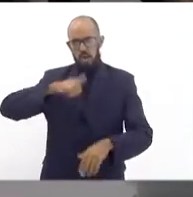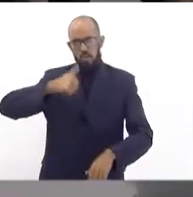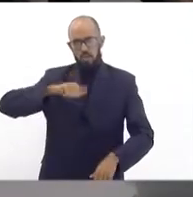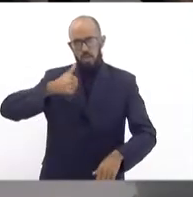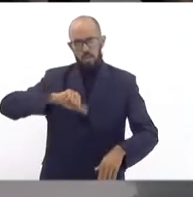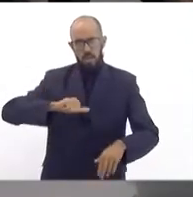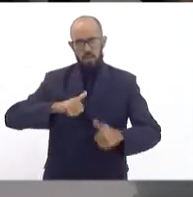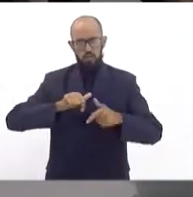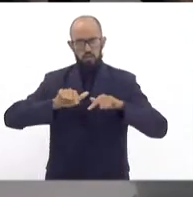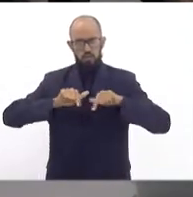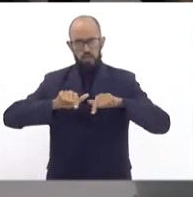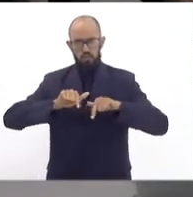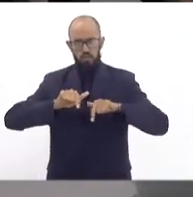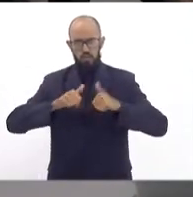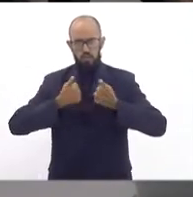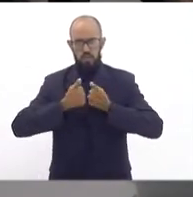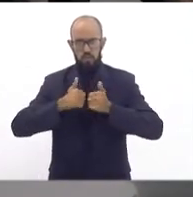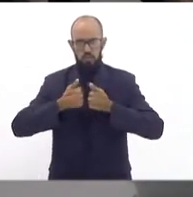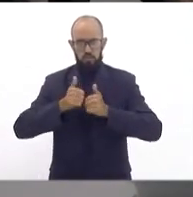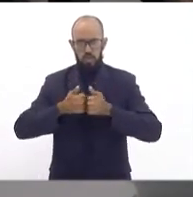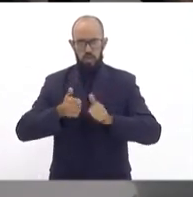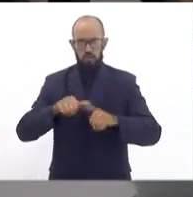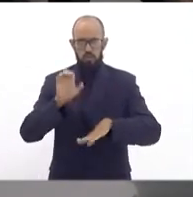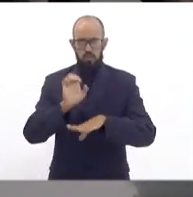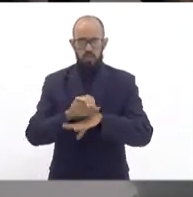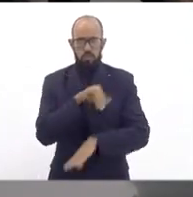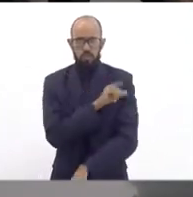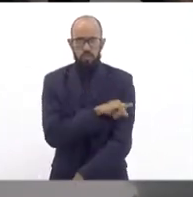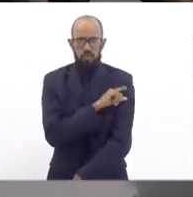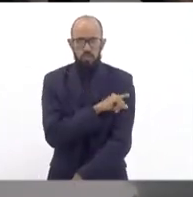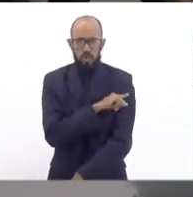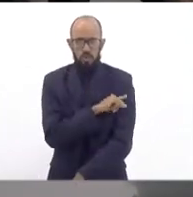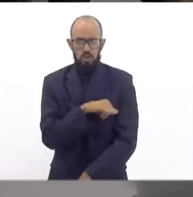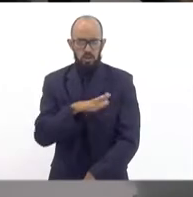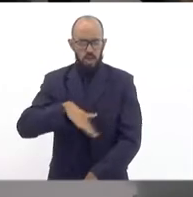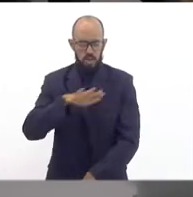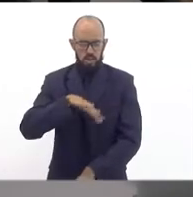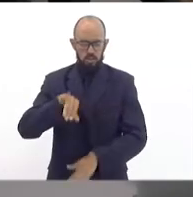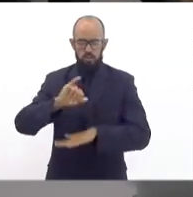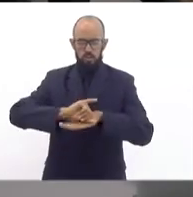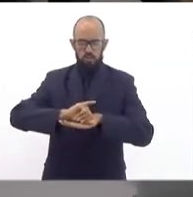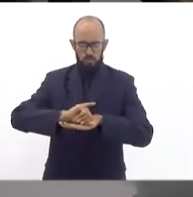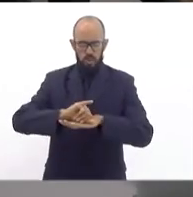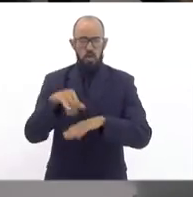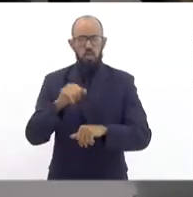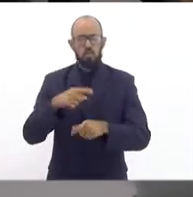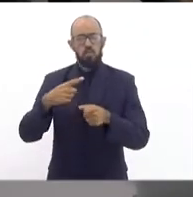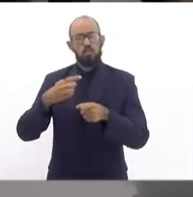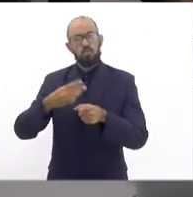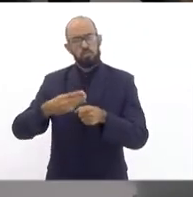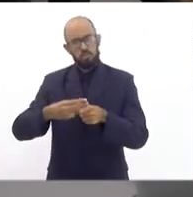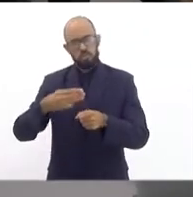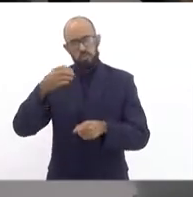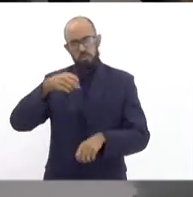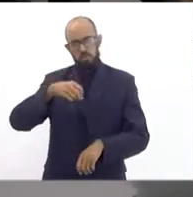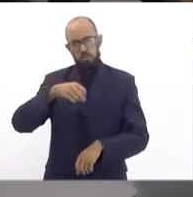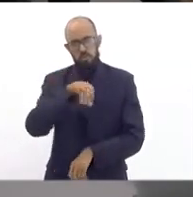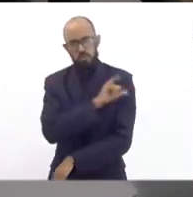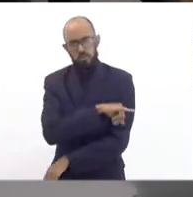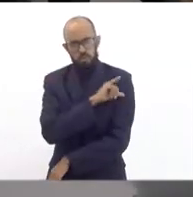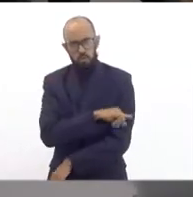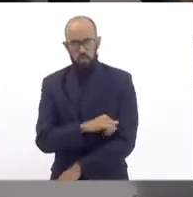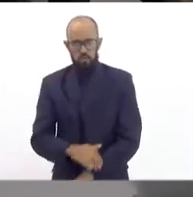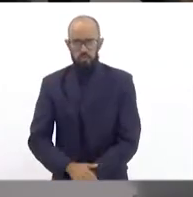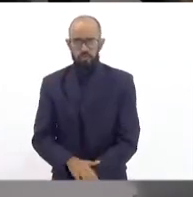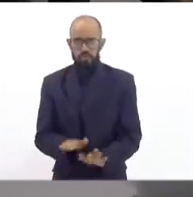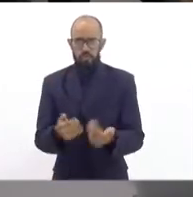do transporte no estado do Rio de Janeiro, na região metropolitana, no município do Rio. Vamos lá. Assim como a